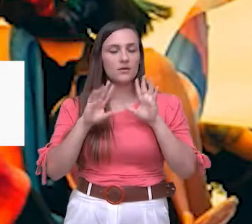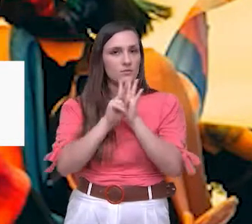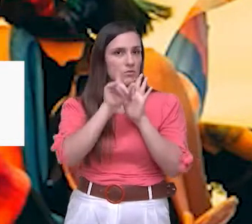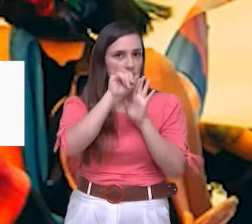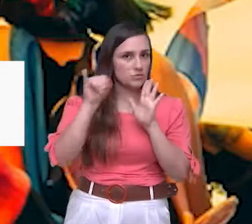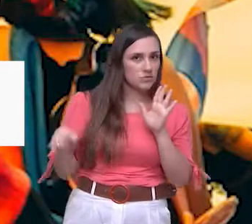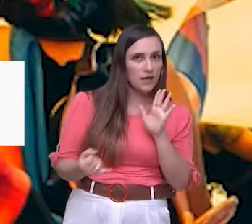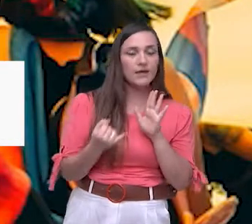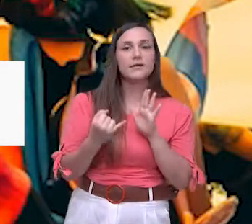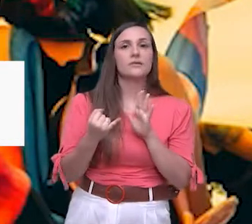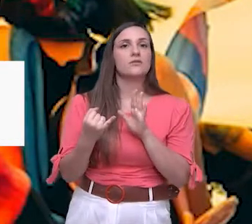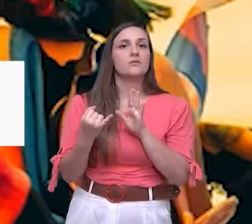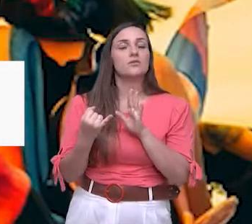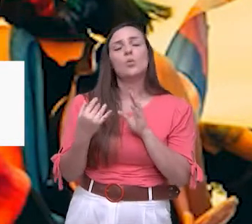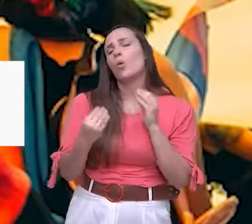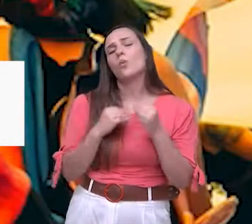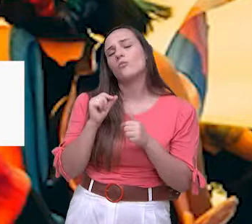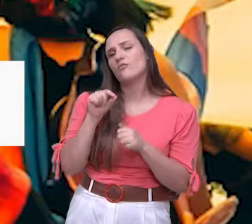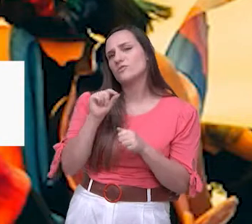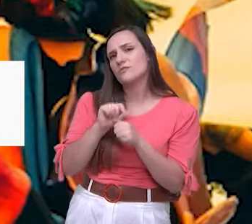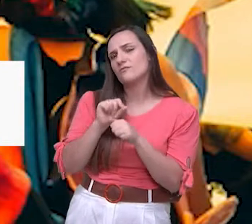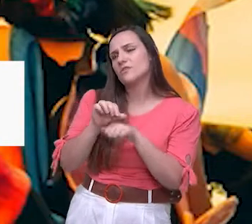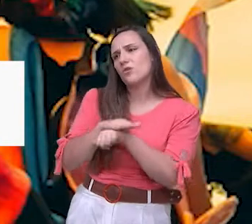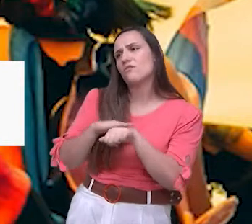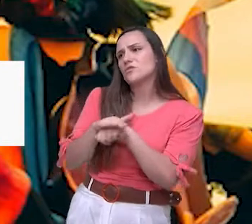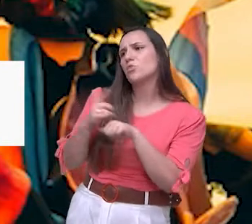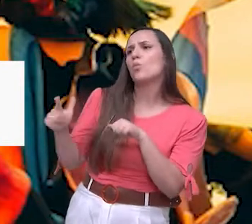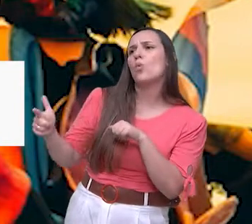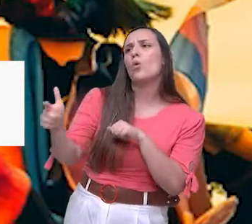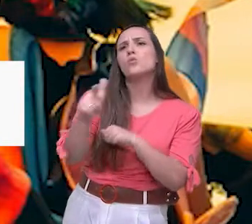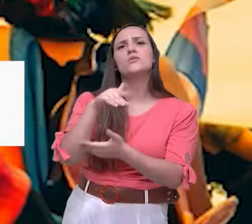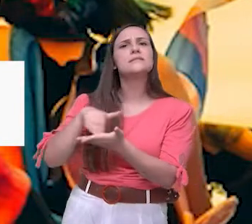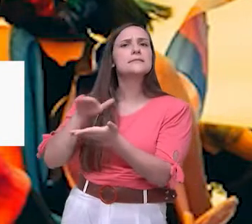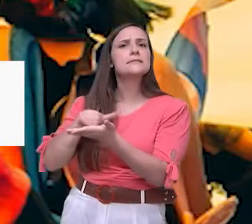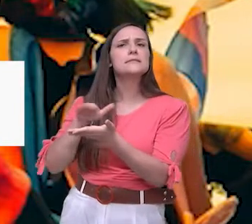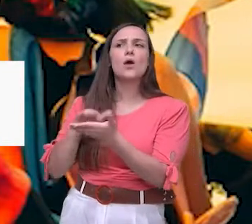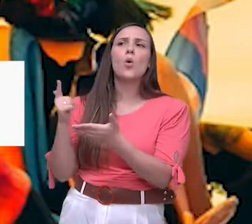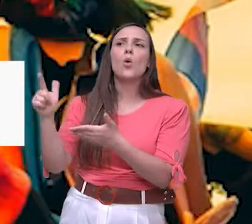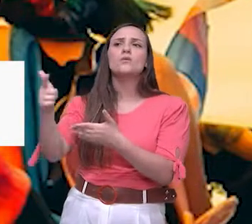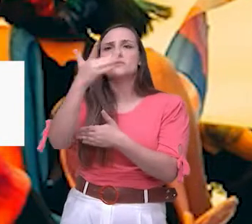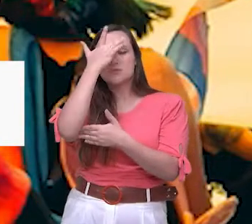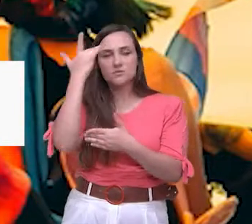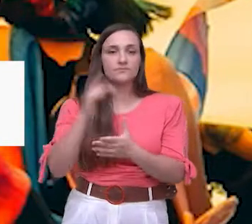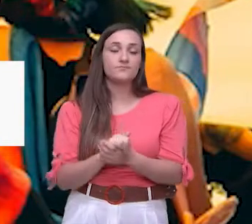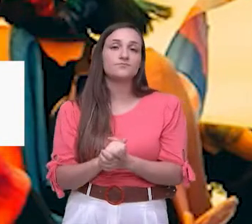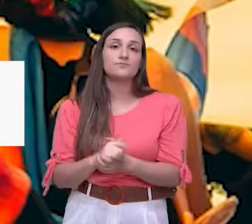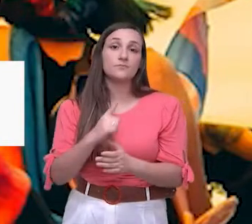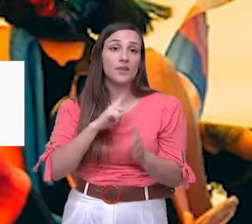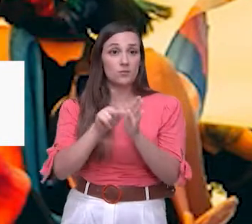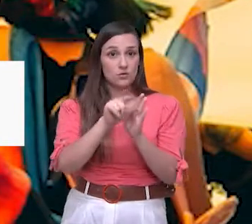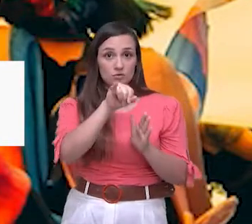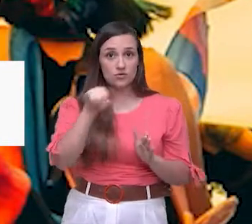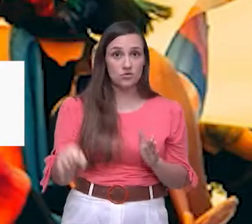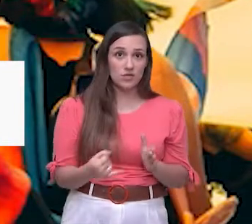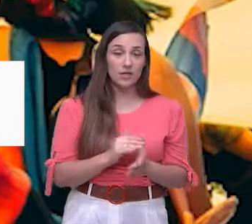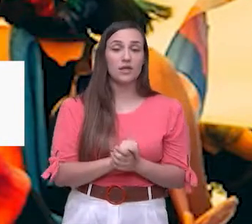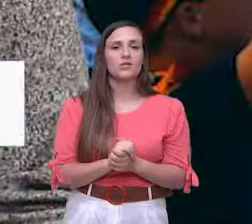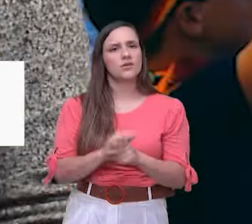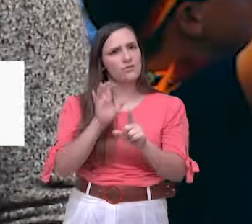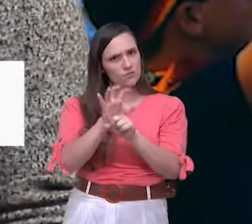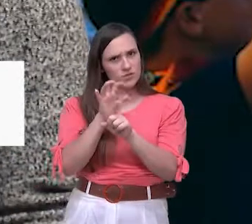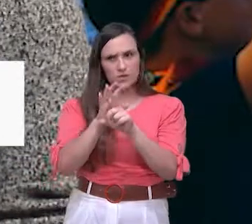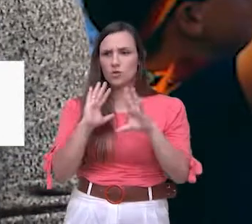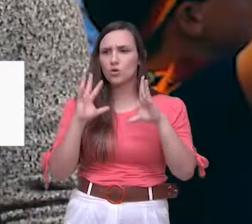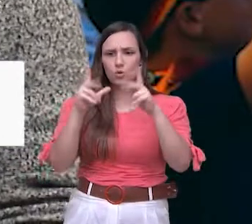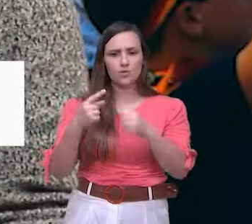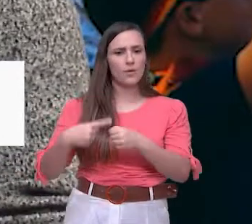e projetos para a população LGBT mais né como que é essa articulação que vocês realizam através do